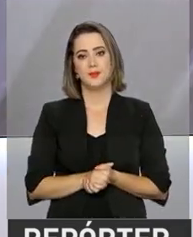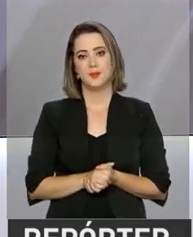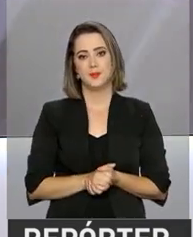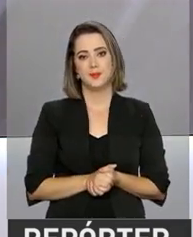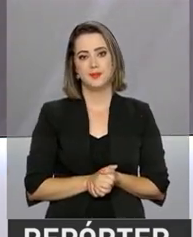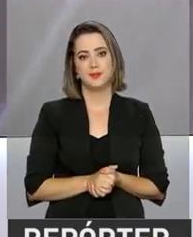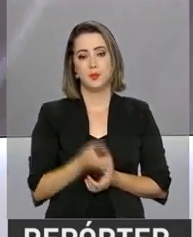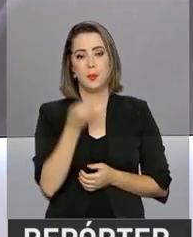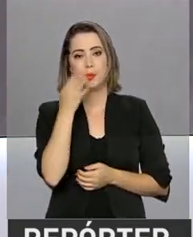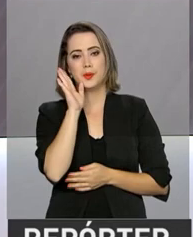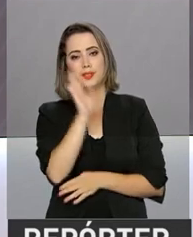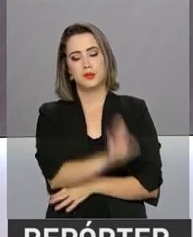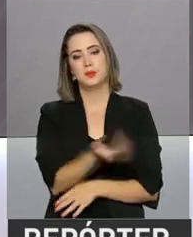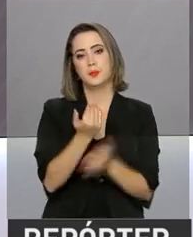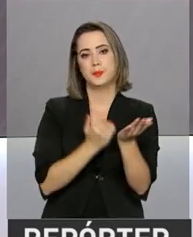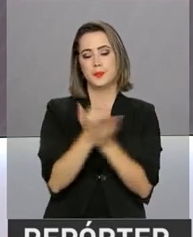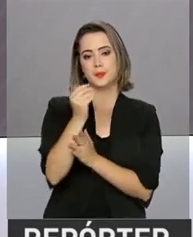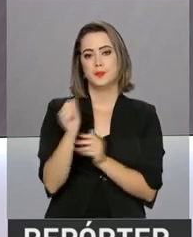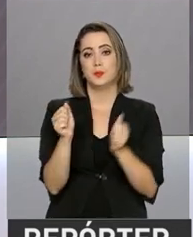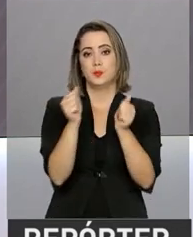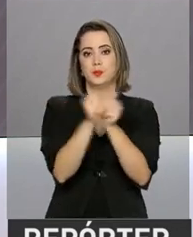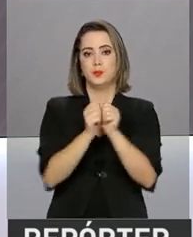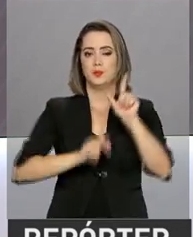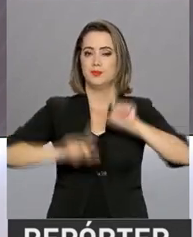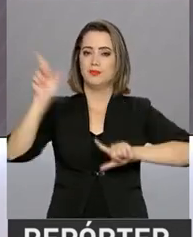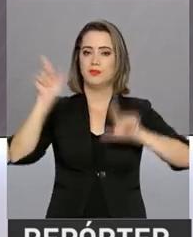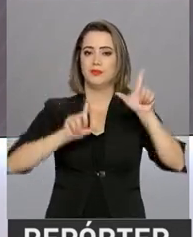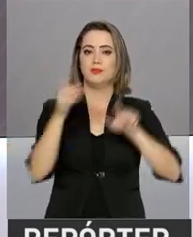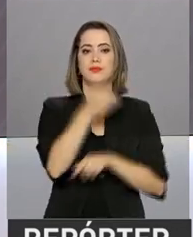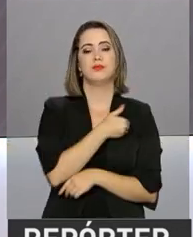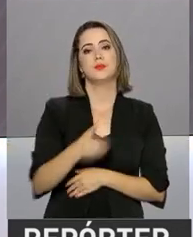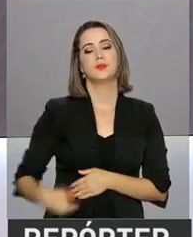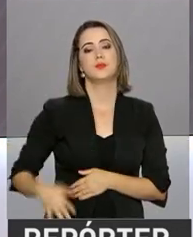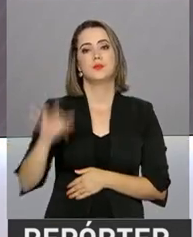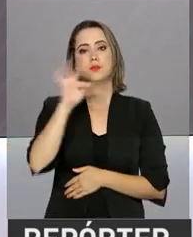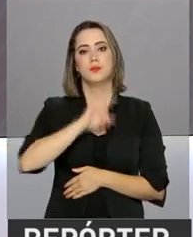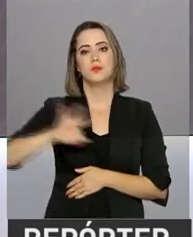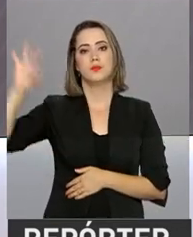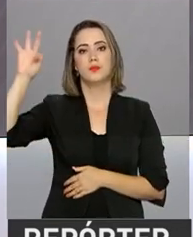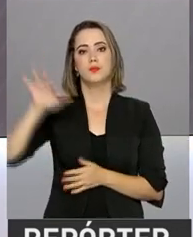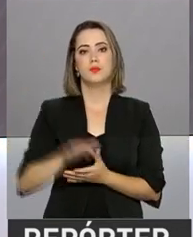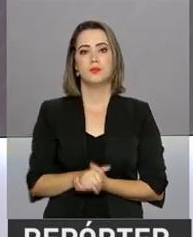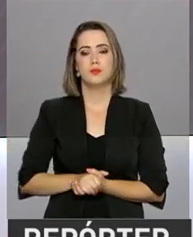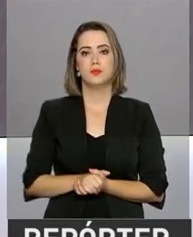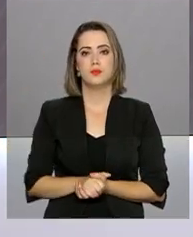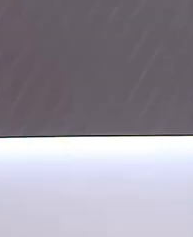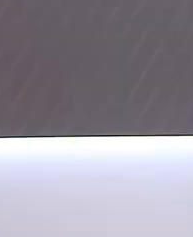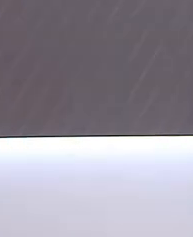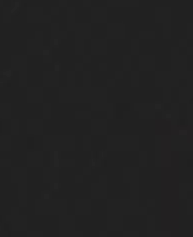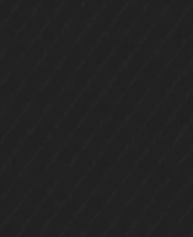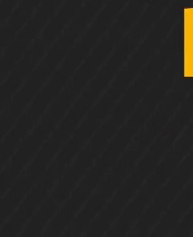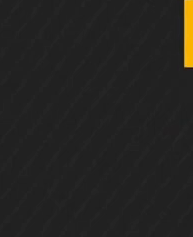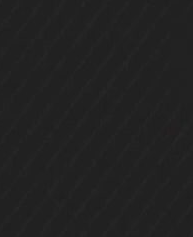sociais uma ótima tarde para você e continue com a gente aqui na NBR a TV do Governo